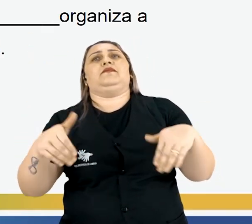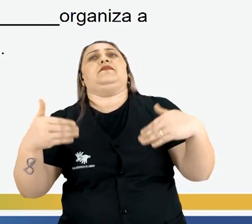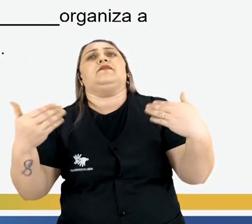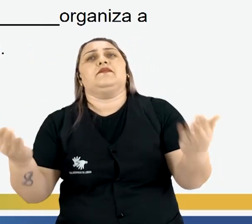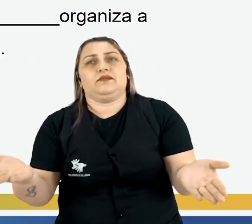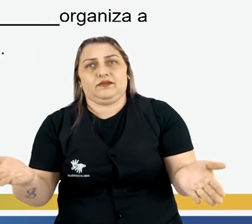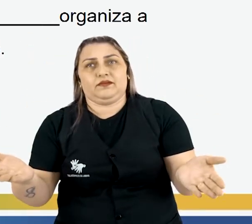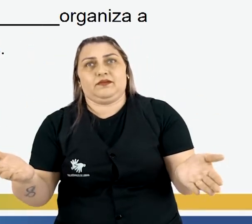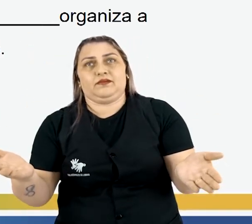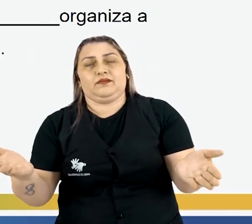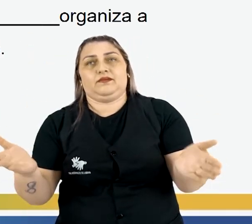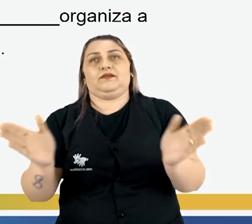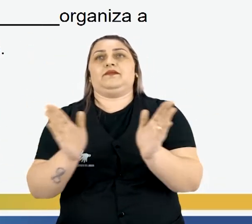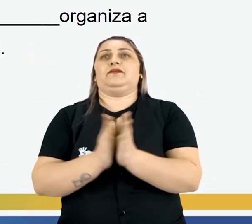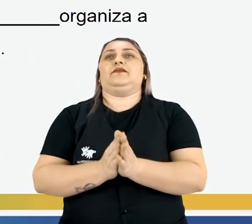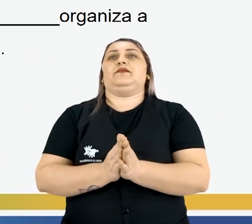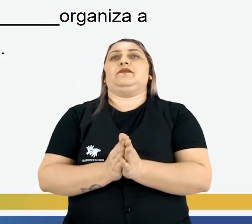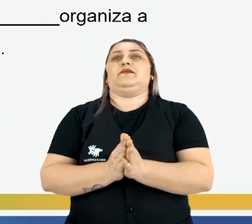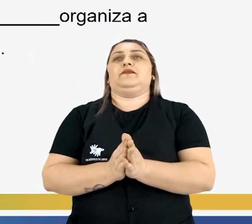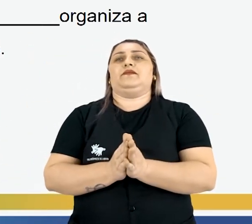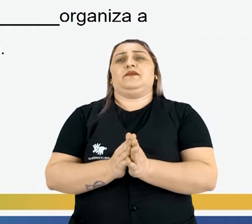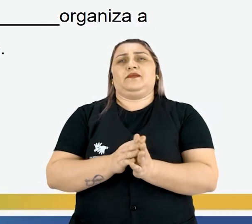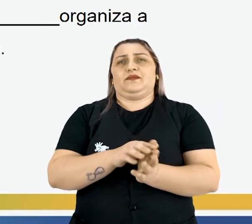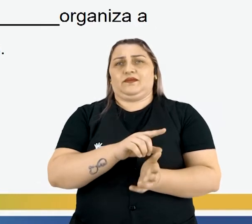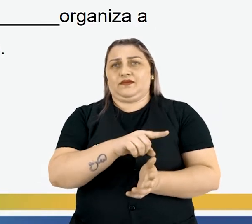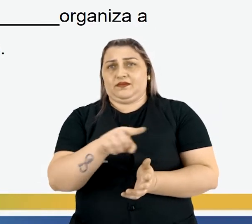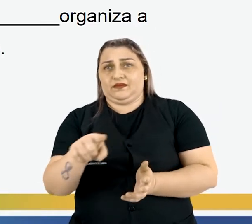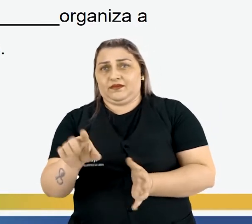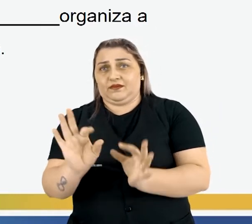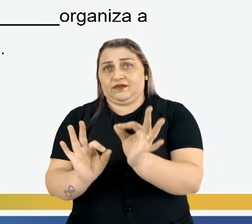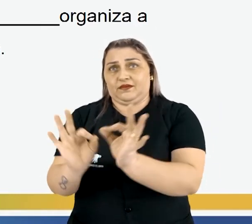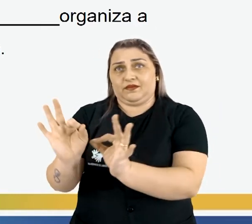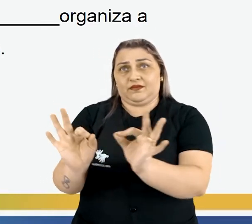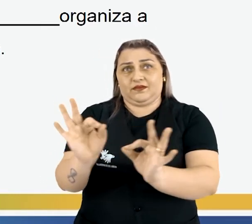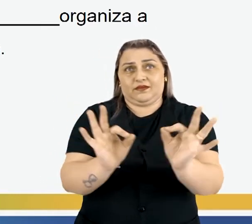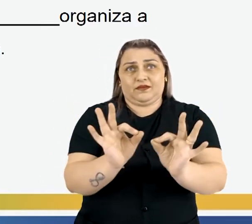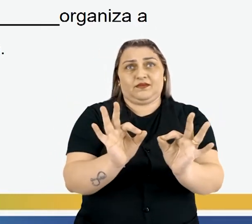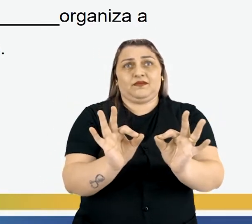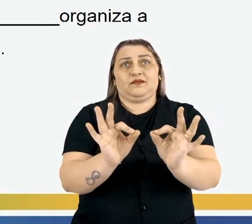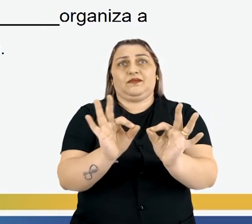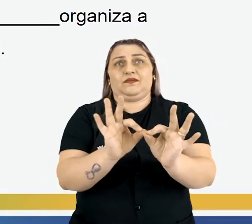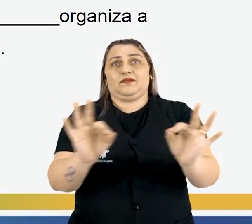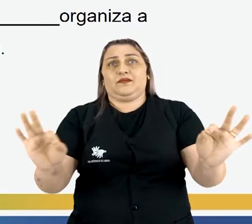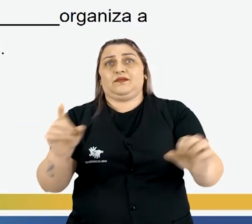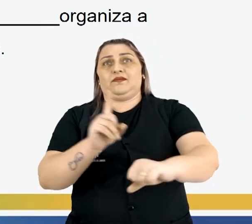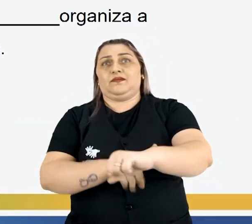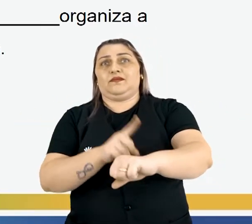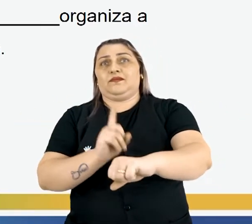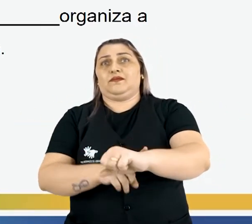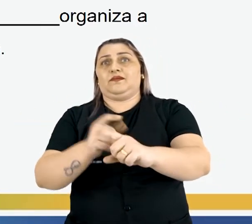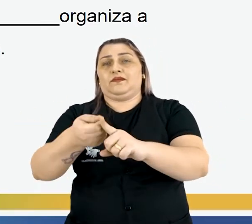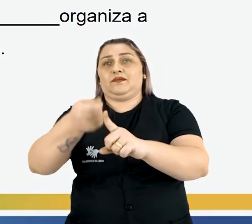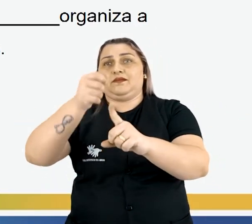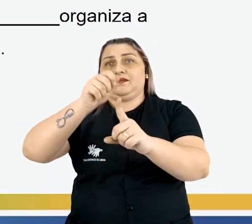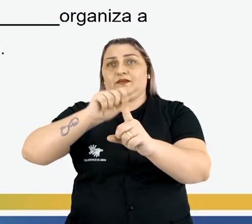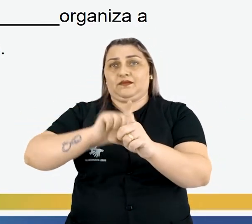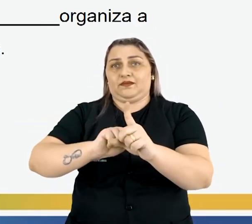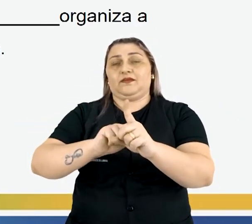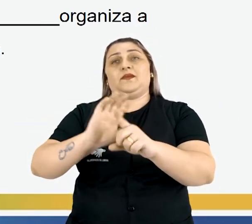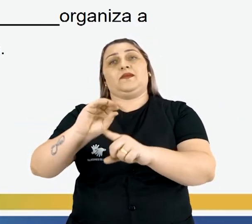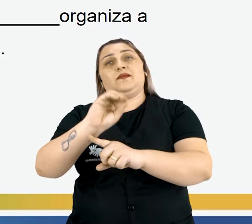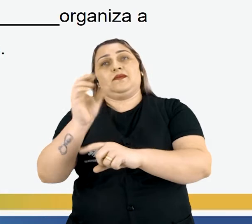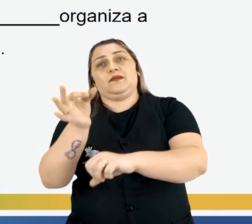acontece quando alguém organiza a medição do tempo por meio de calendários e